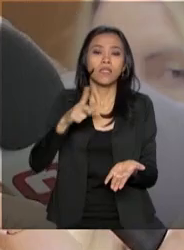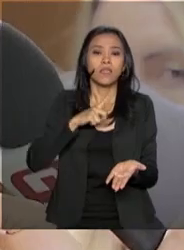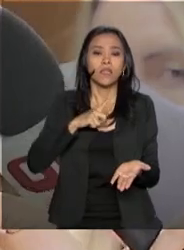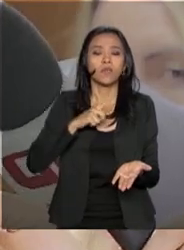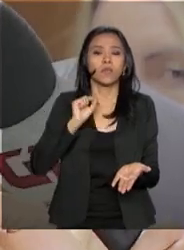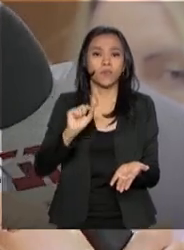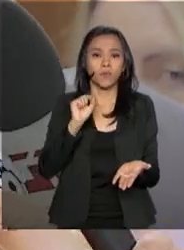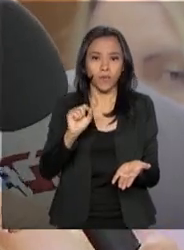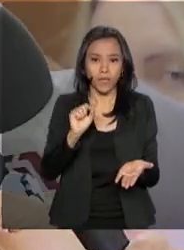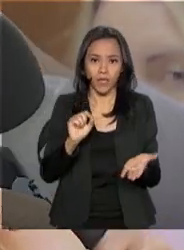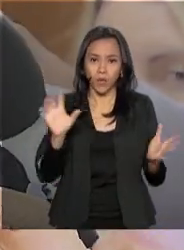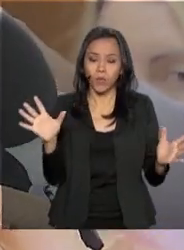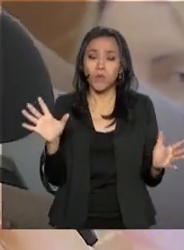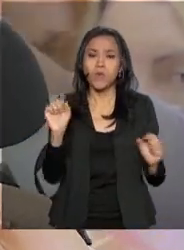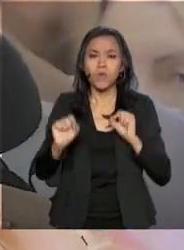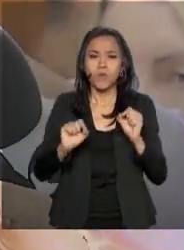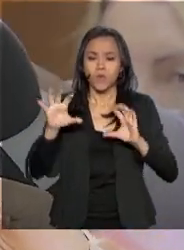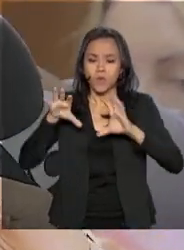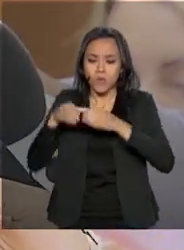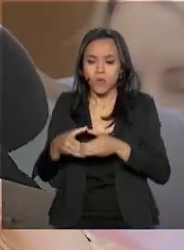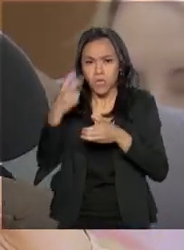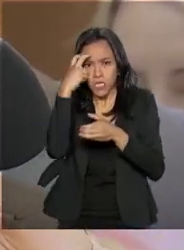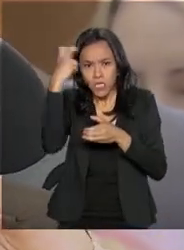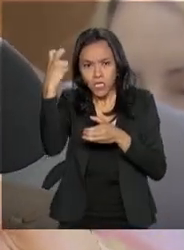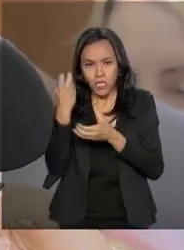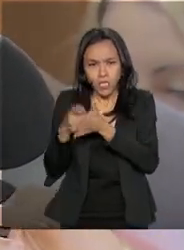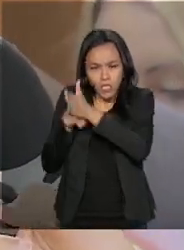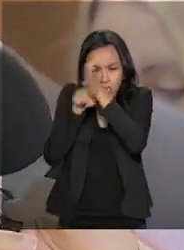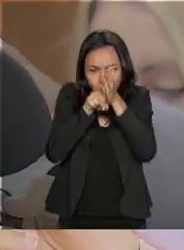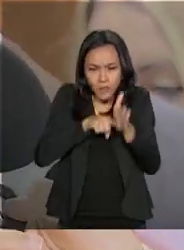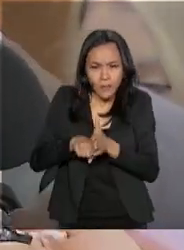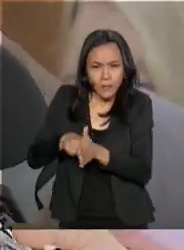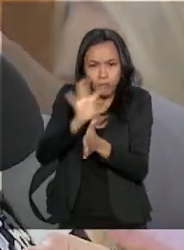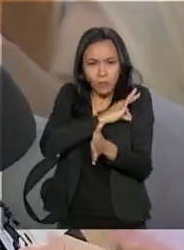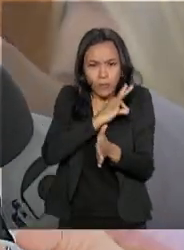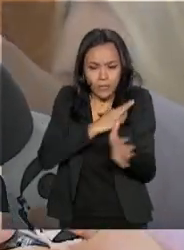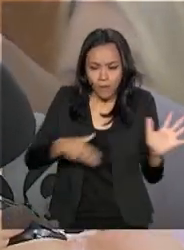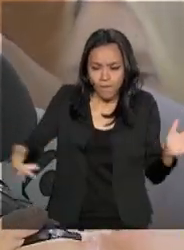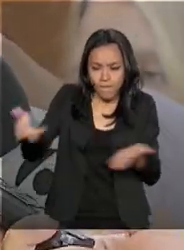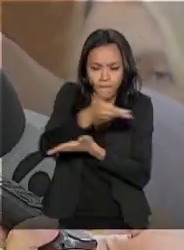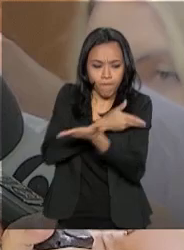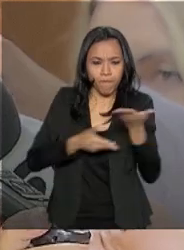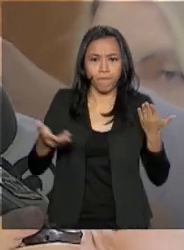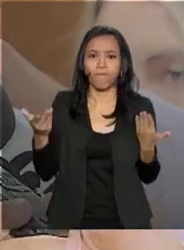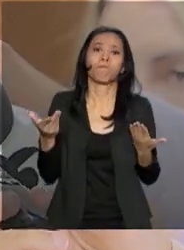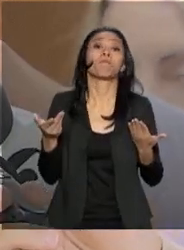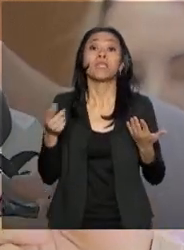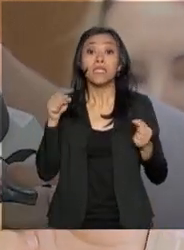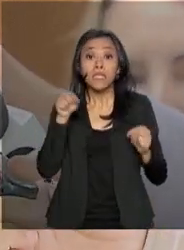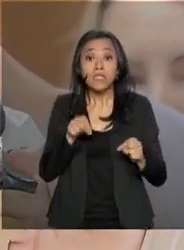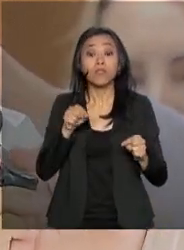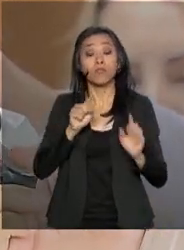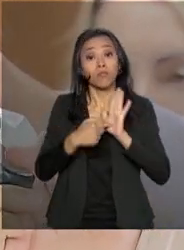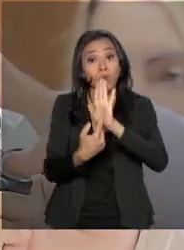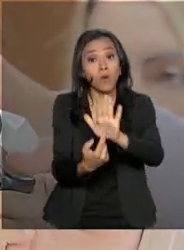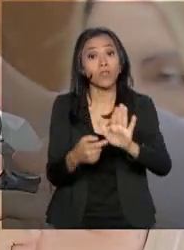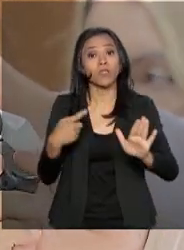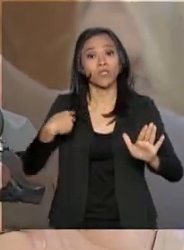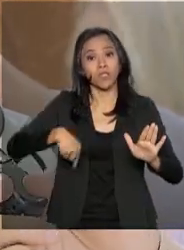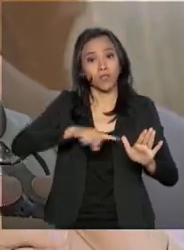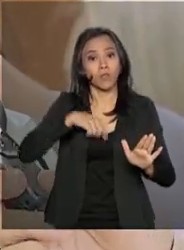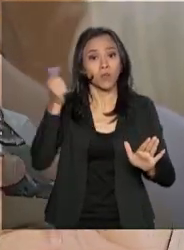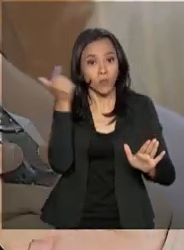integração em termos de inteligência em termos de operações e isso aponta para o ganho que nós temos